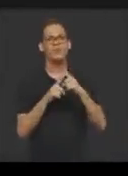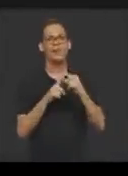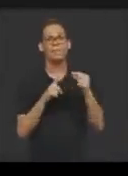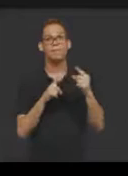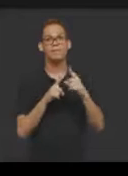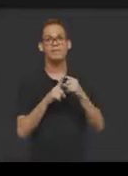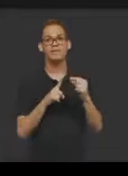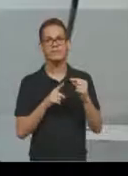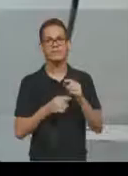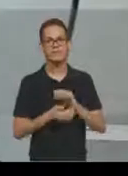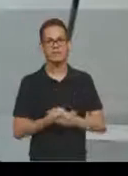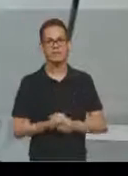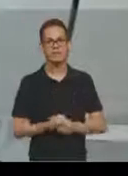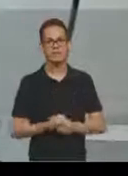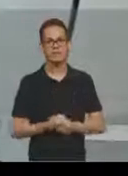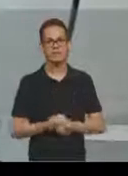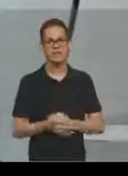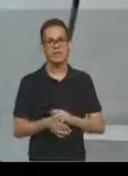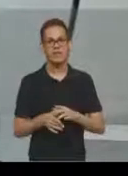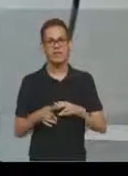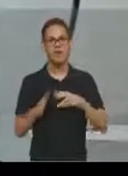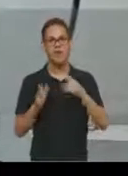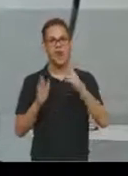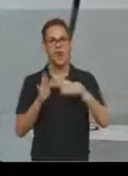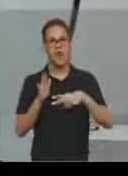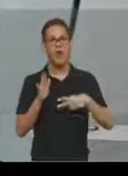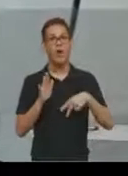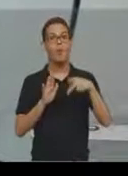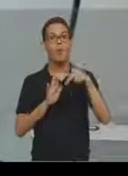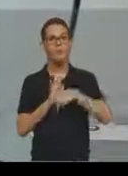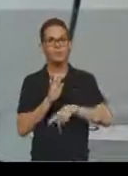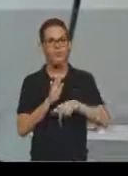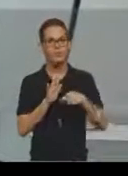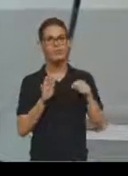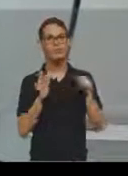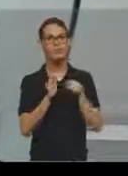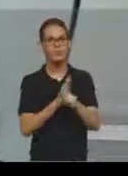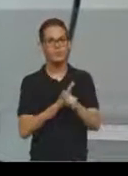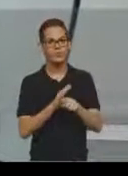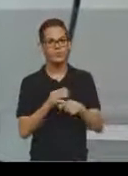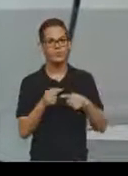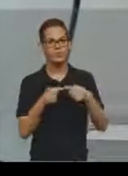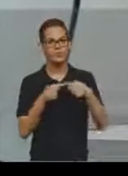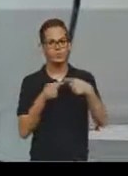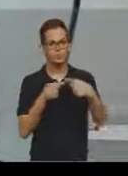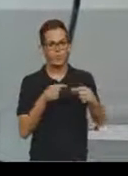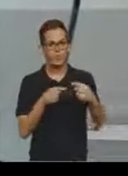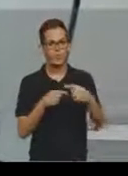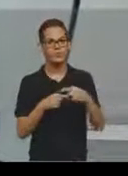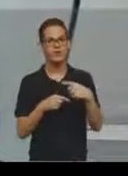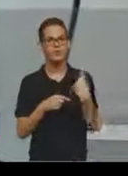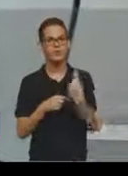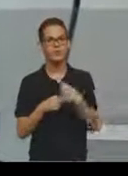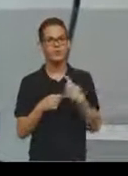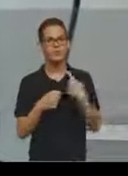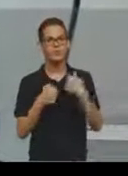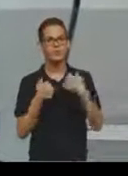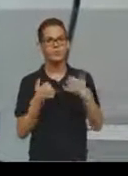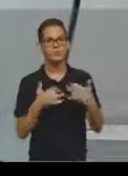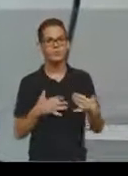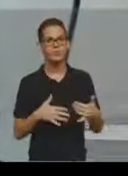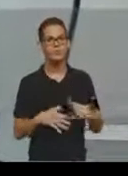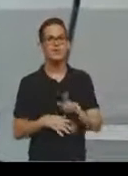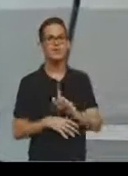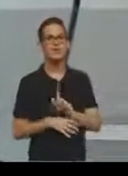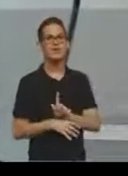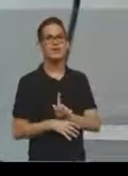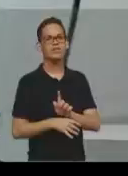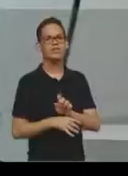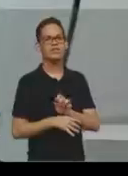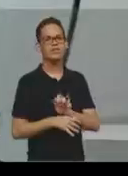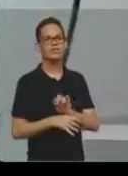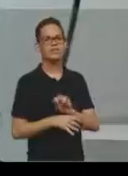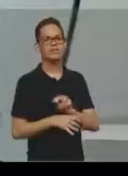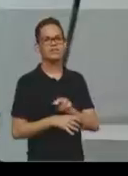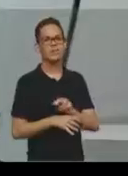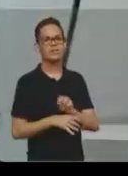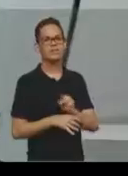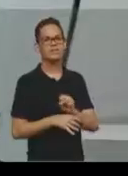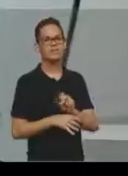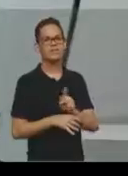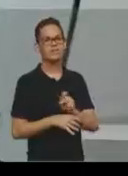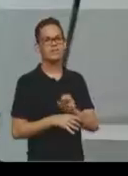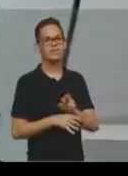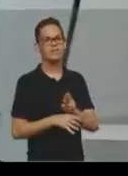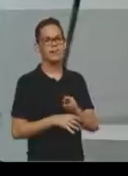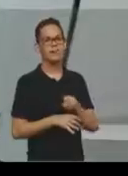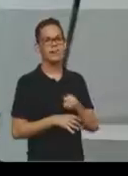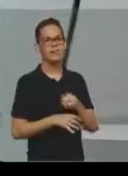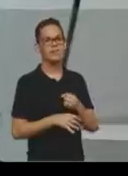pessoa, né, ela deve ter lido o PET aí, deve ter visto que na próxima semana a gente vai falar das gimnospermas, né, que a gente fala